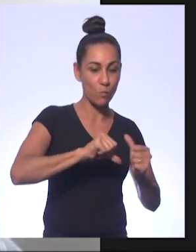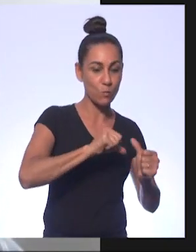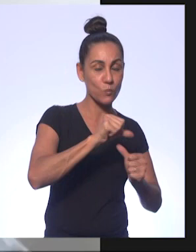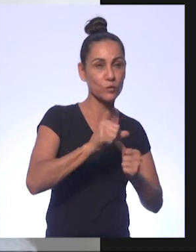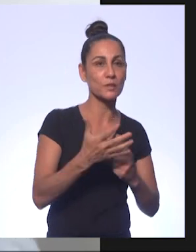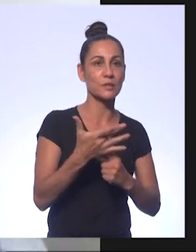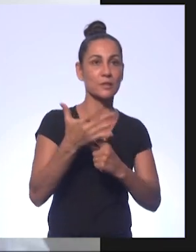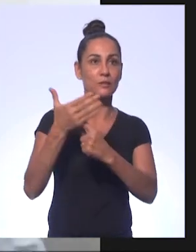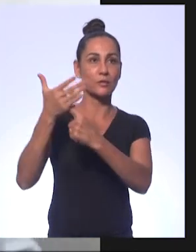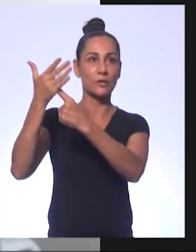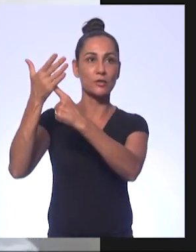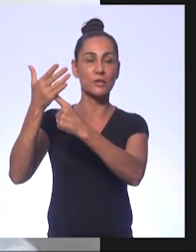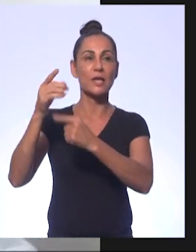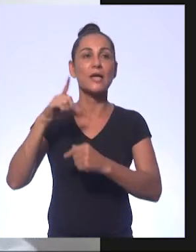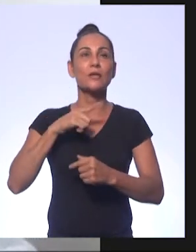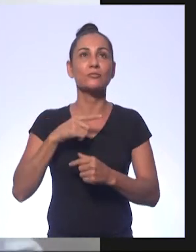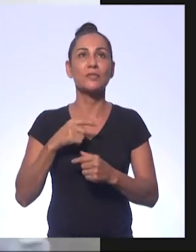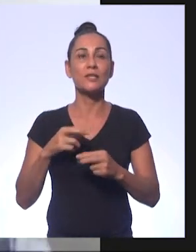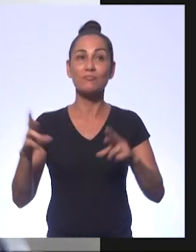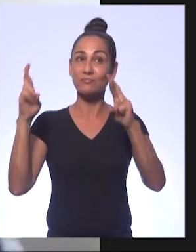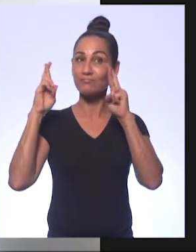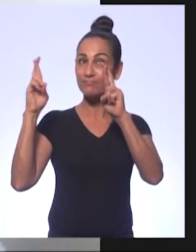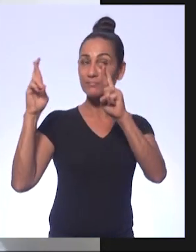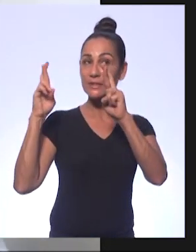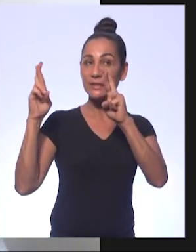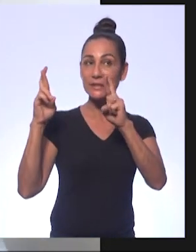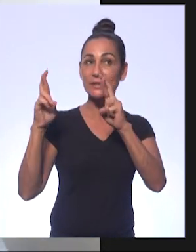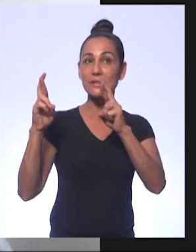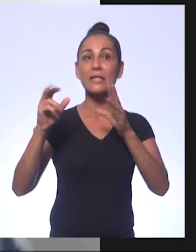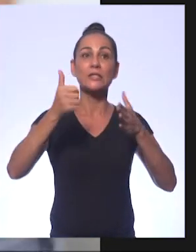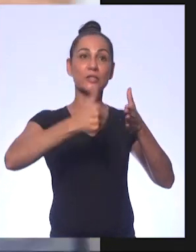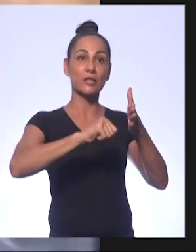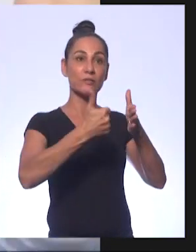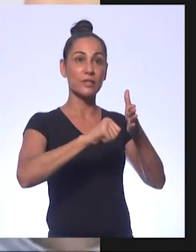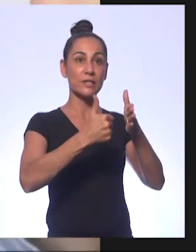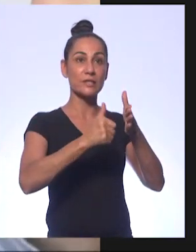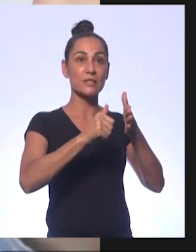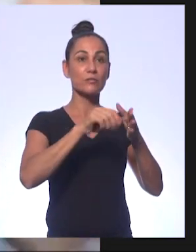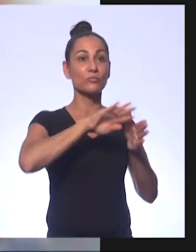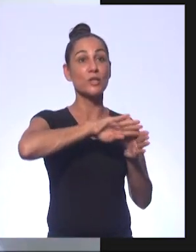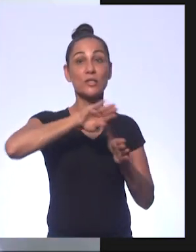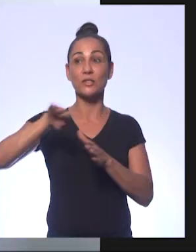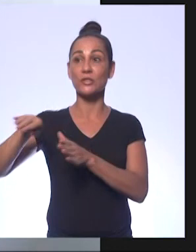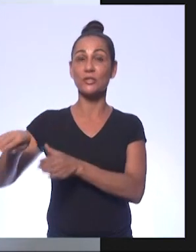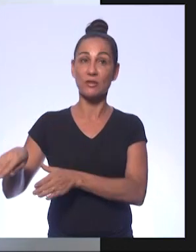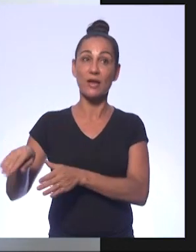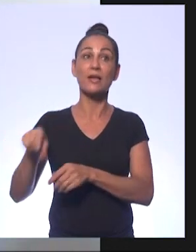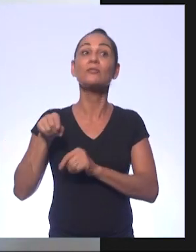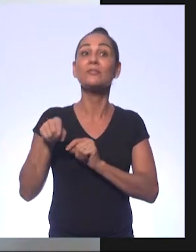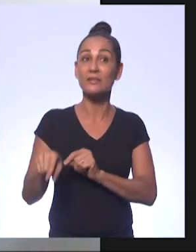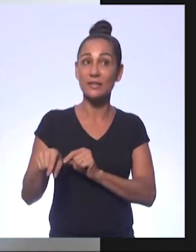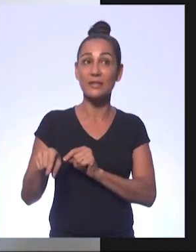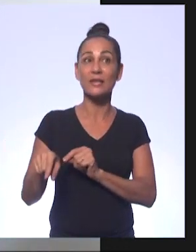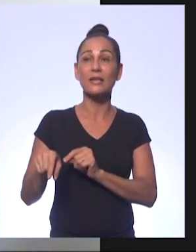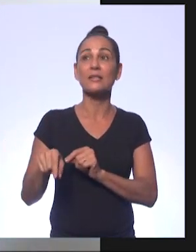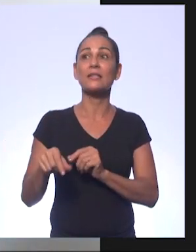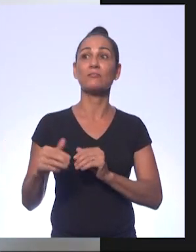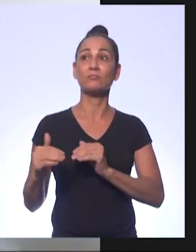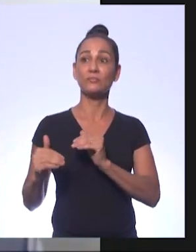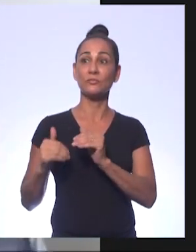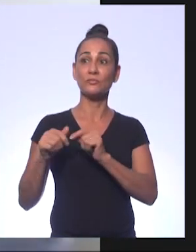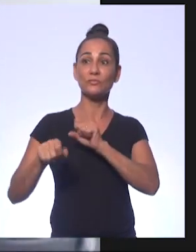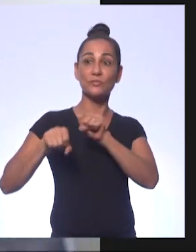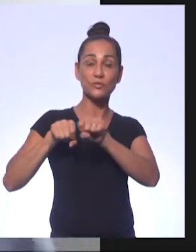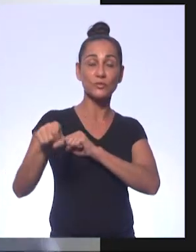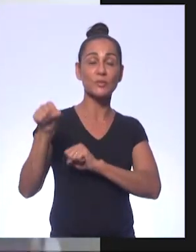tecnológica. Eu tenho grande esperança. Por que a avaliação externa acontece e a avaliação formativa tem tanta dificuldade?